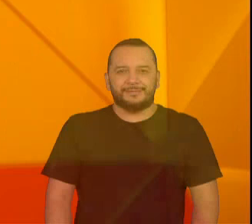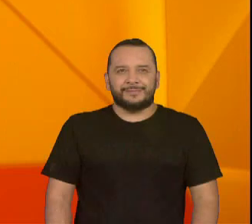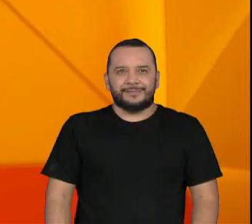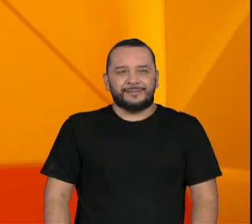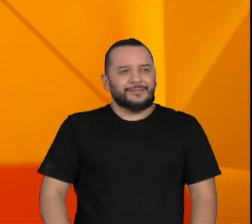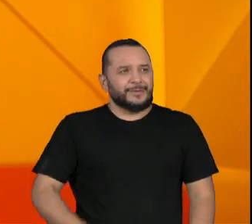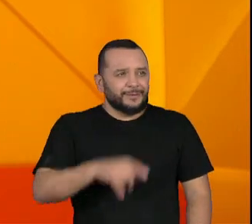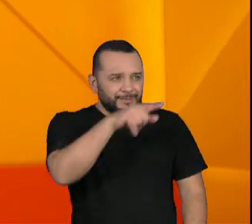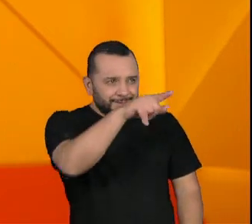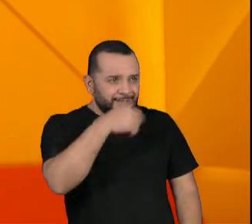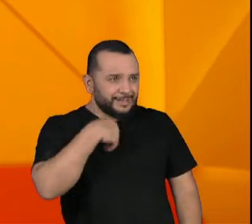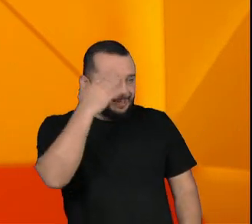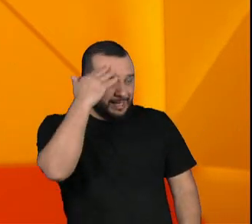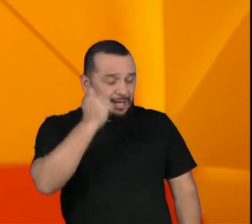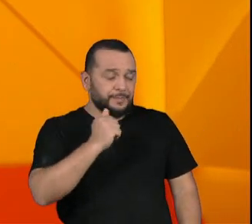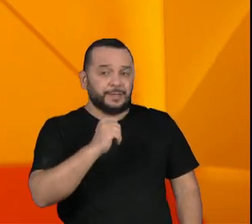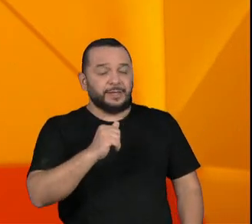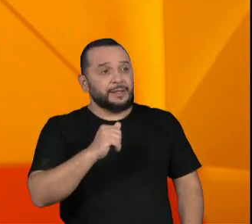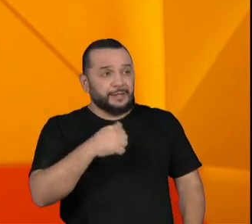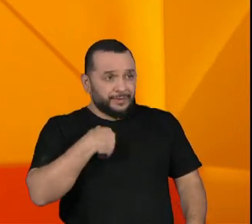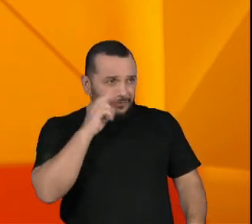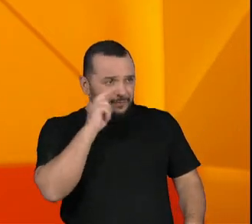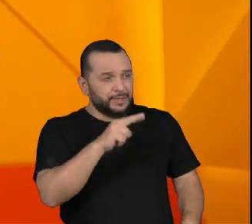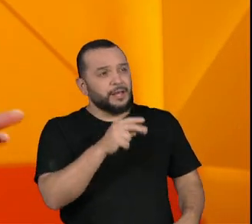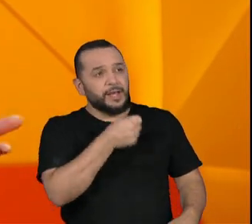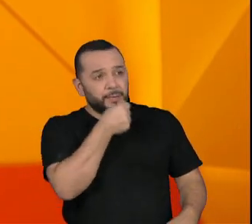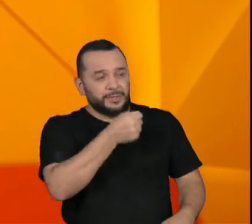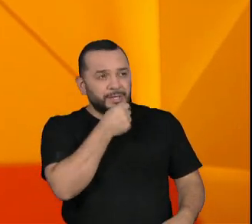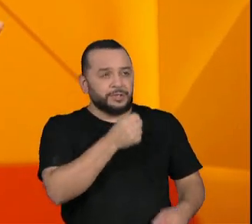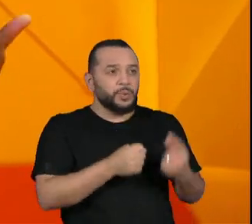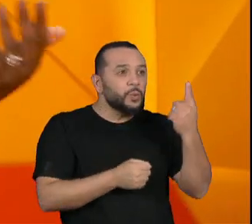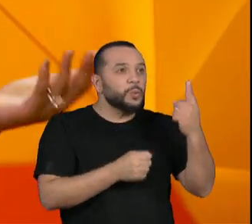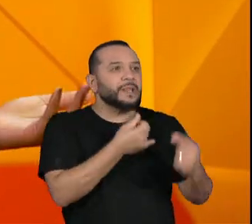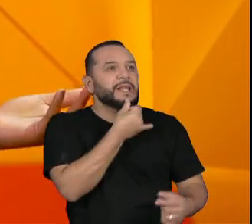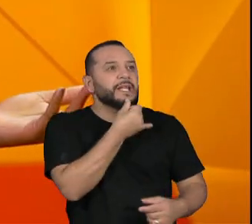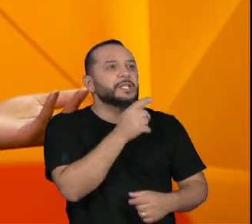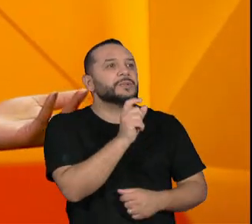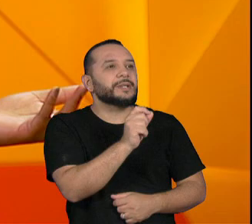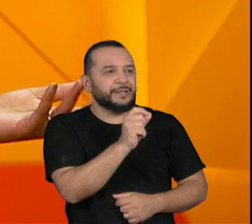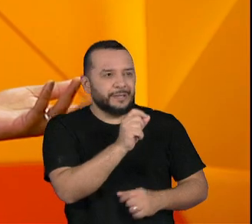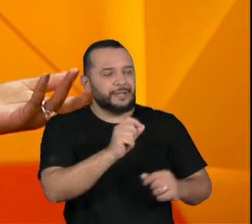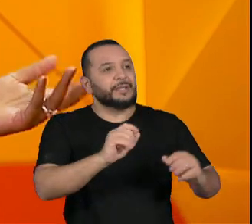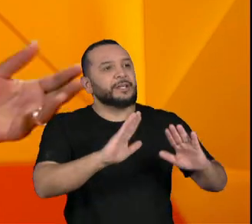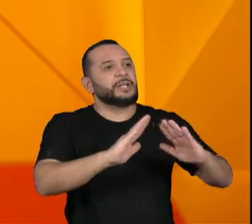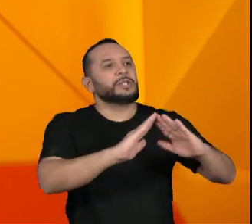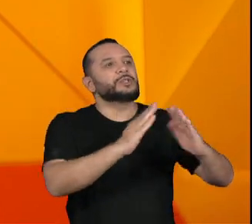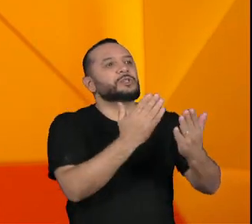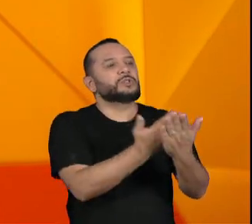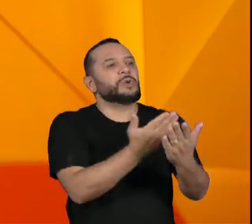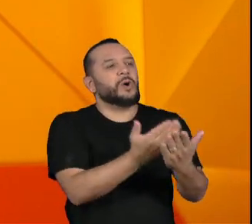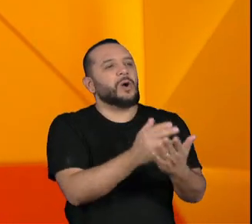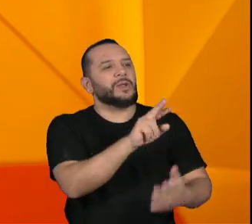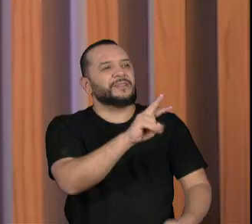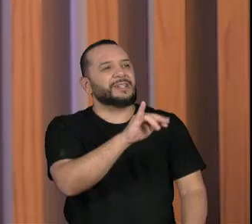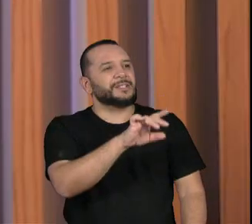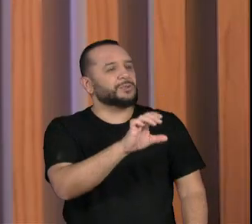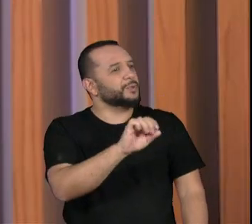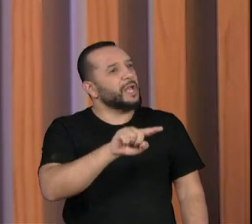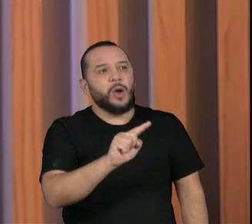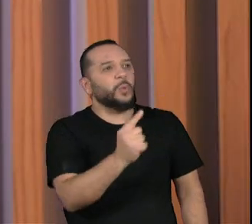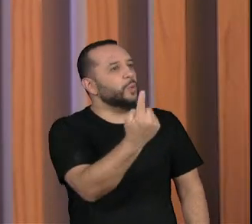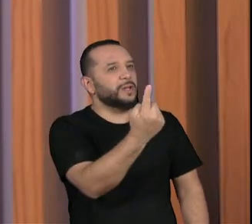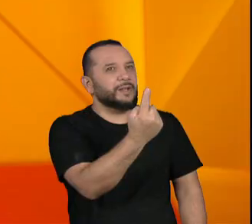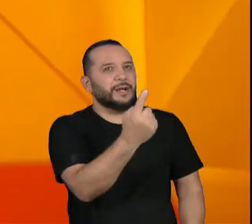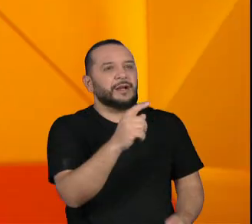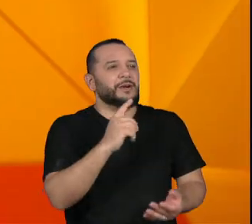Vocês sabem que a única coisa que me entristece nessa reportagem é saber que a realidade da Escola Vinícius de Moraes não é a realidade do Brasil, porque a